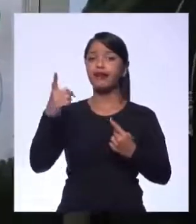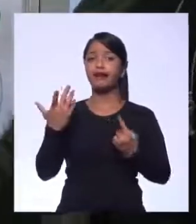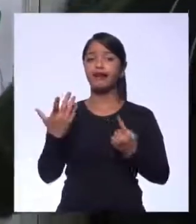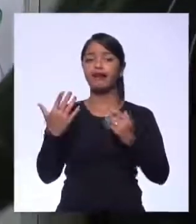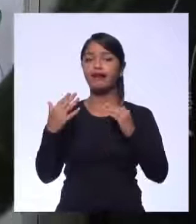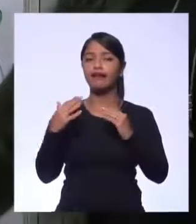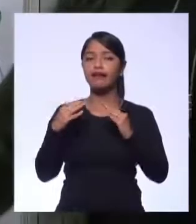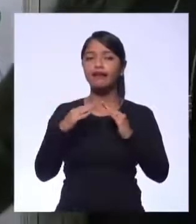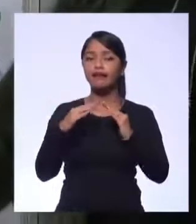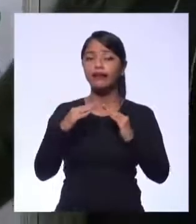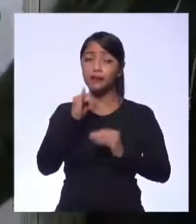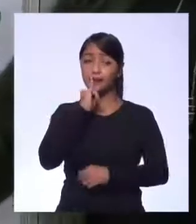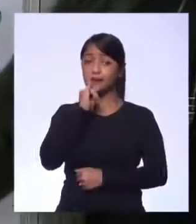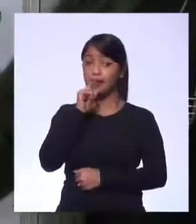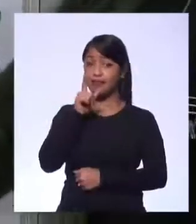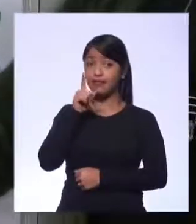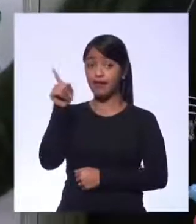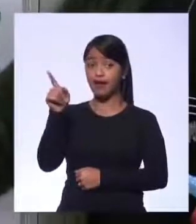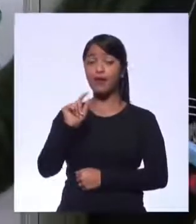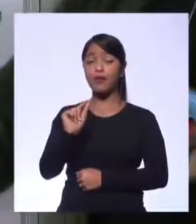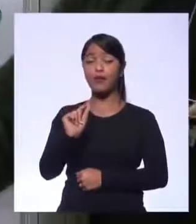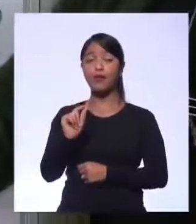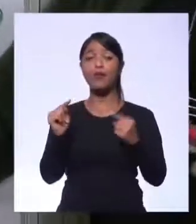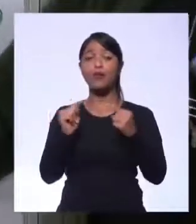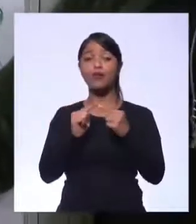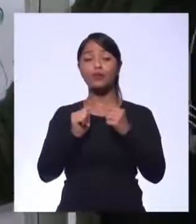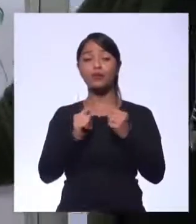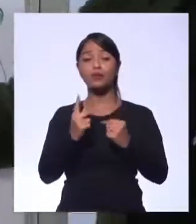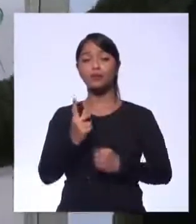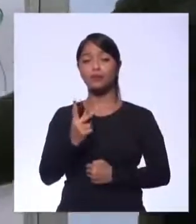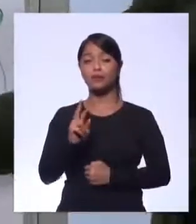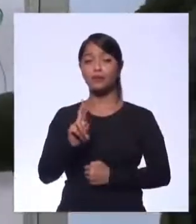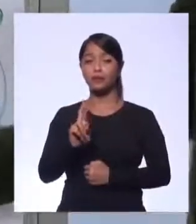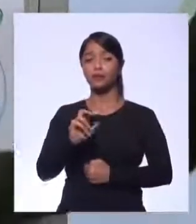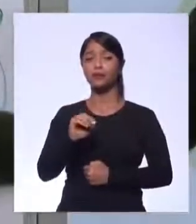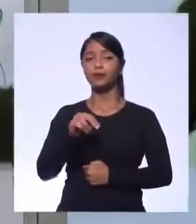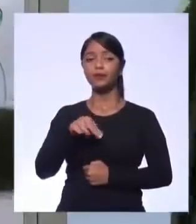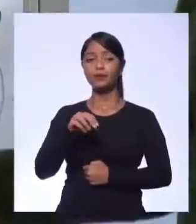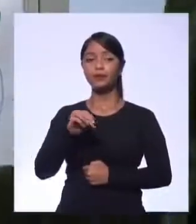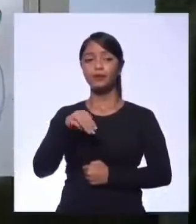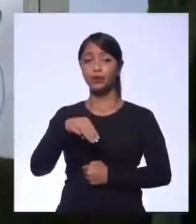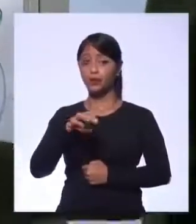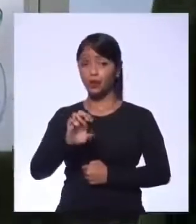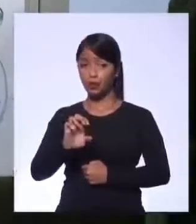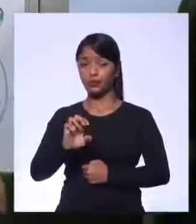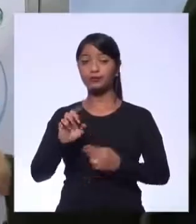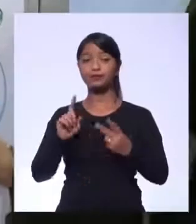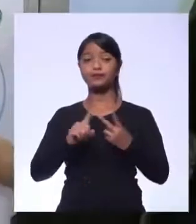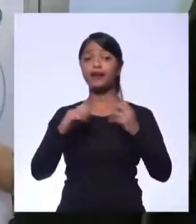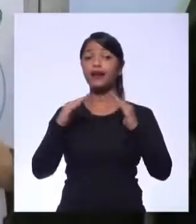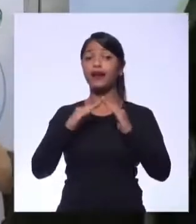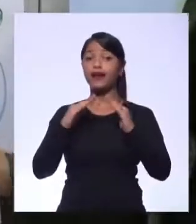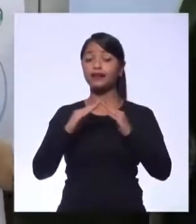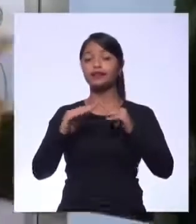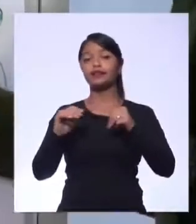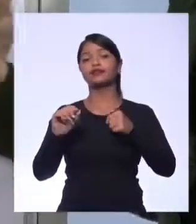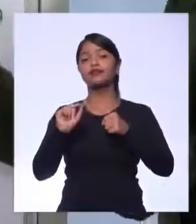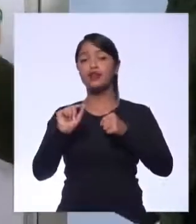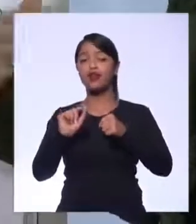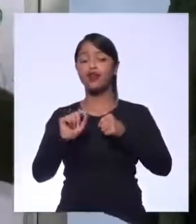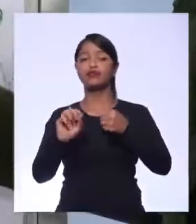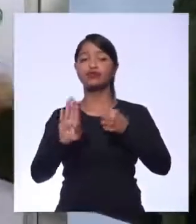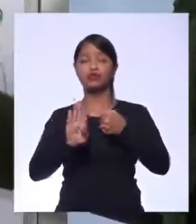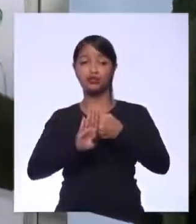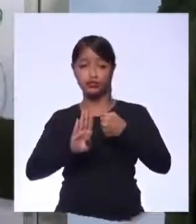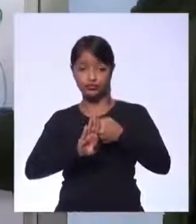preposição, o lá é o pronome, é um pronome demonstrativo de lugar. casa o substantivo em. Eu posso